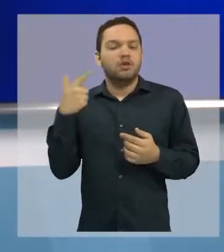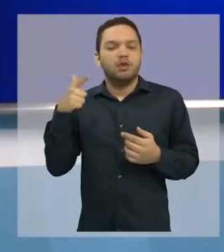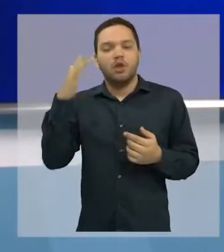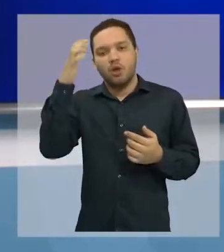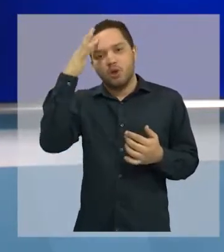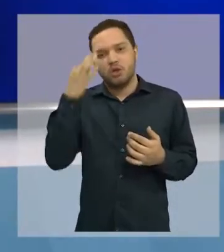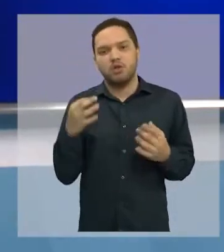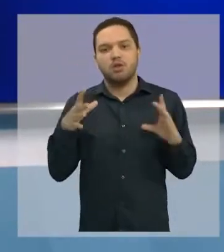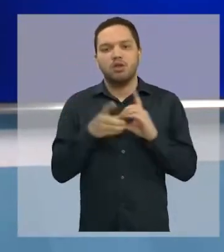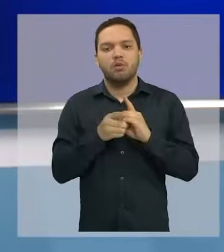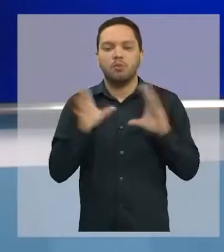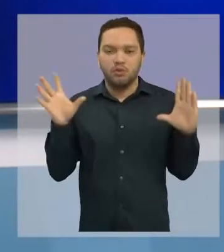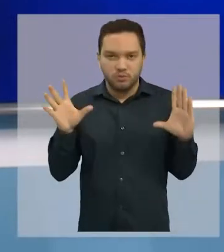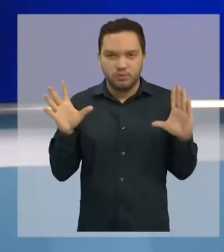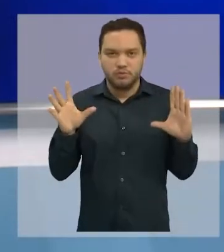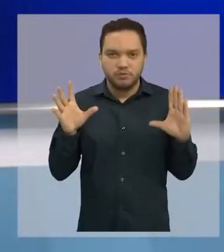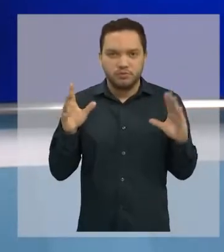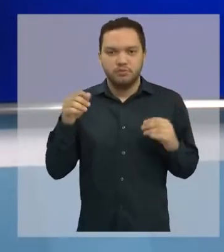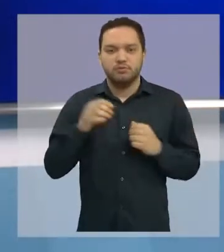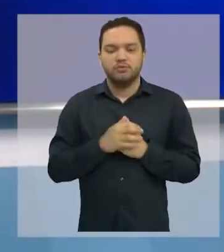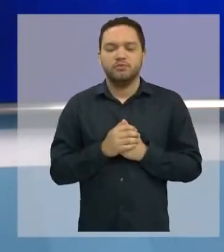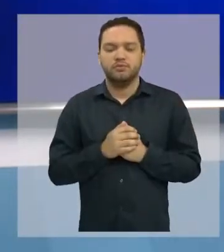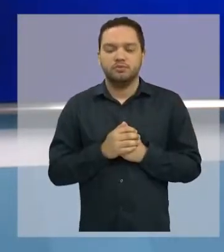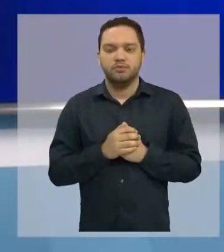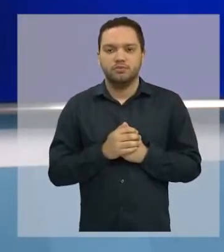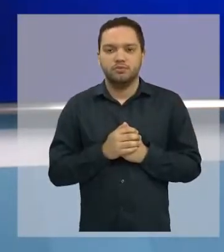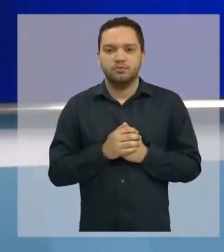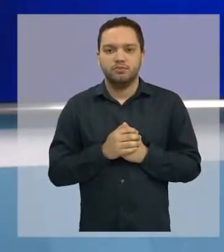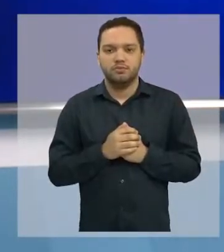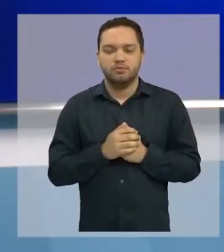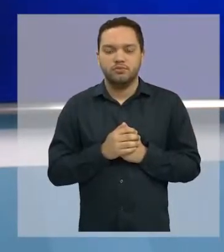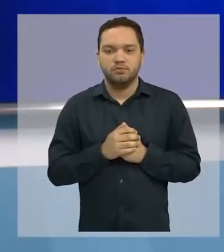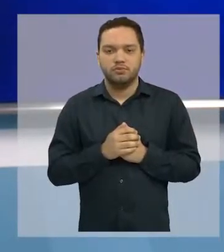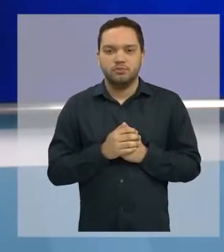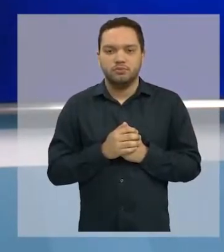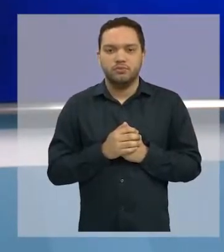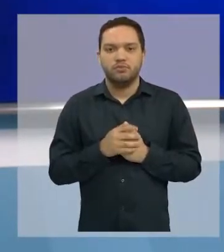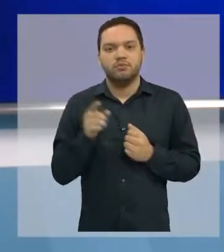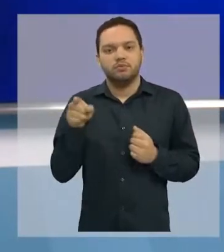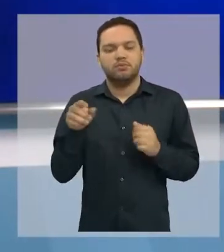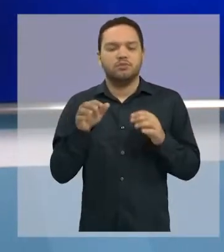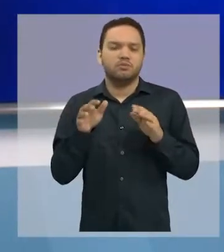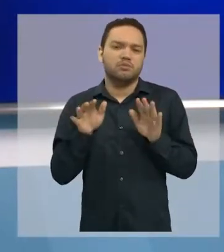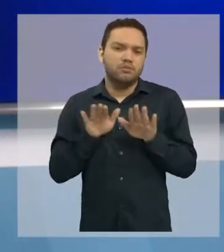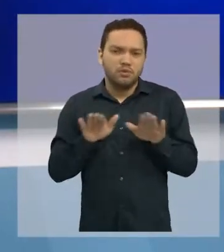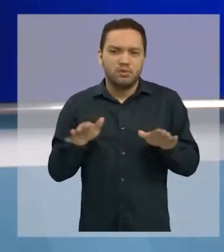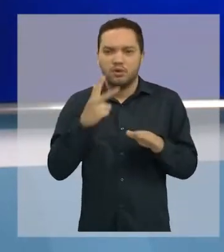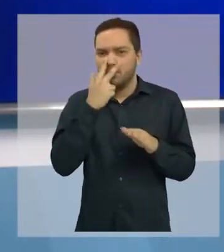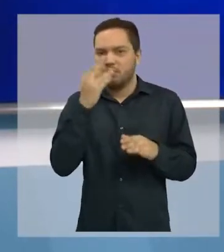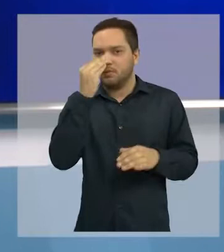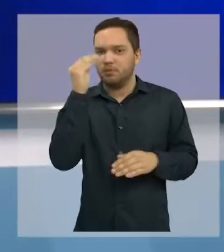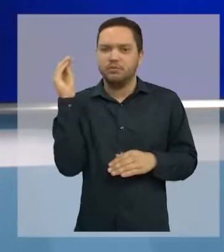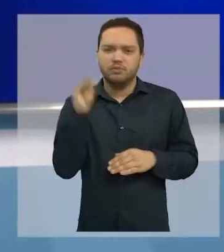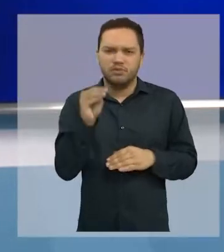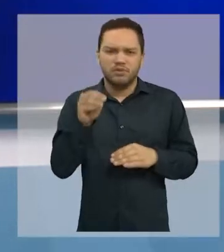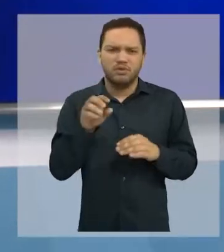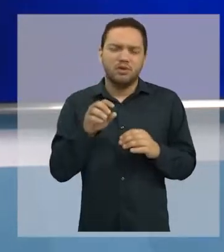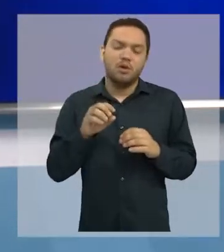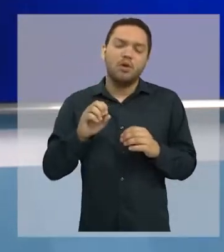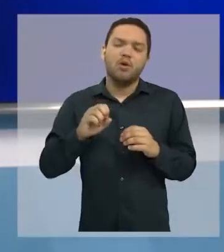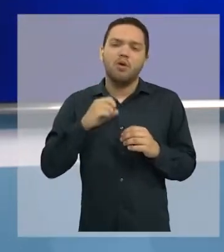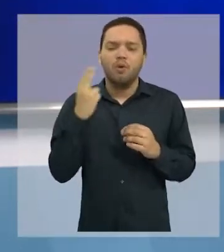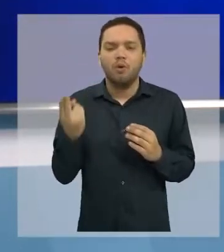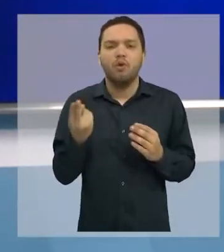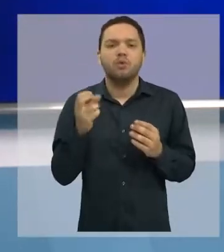regime democrático com a configuração de governo de coalizão como nós temos. Isso é simplesmente desprezo, pura e